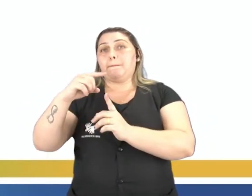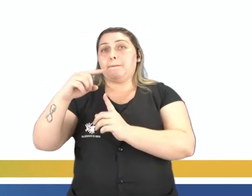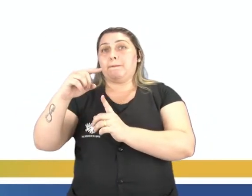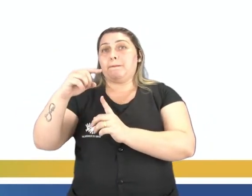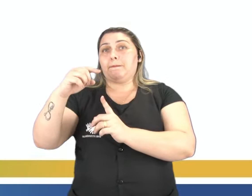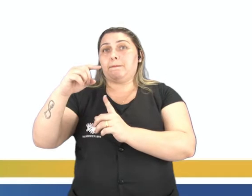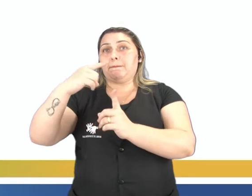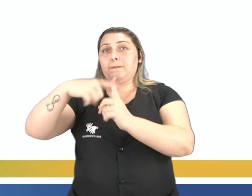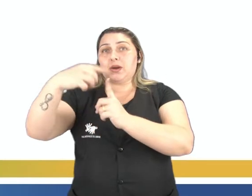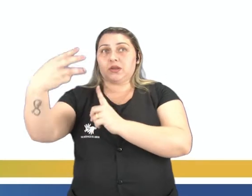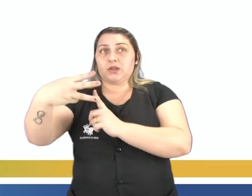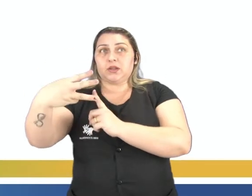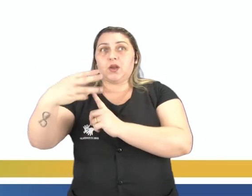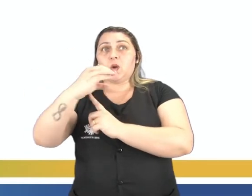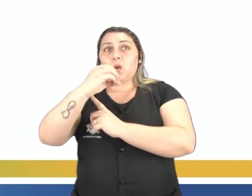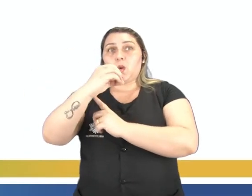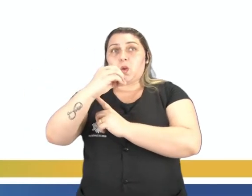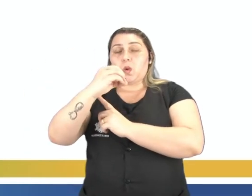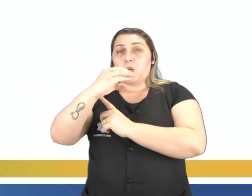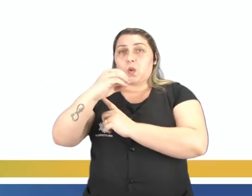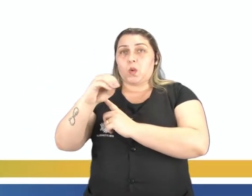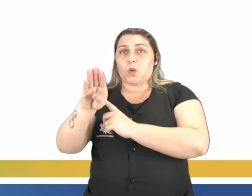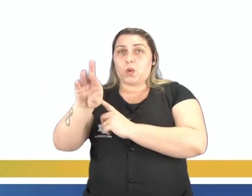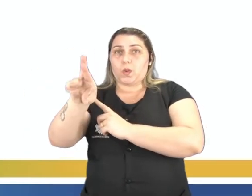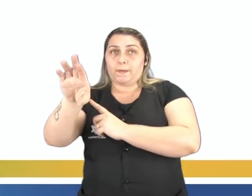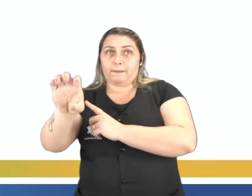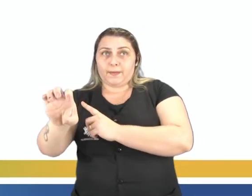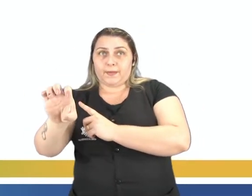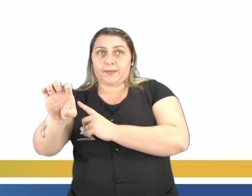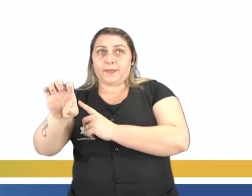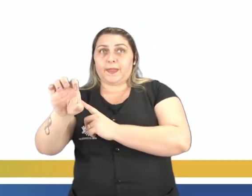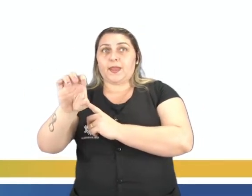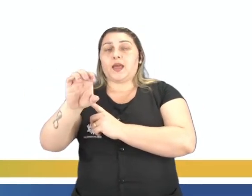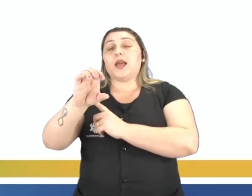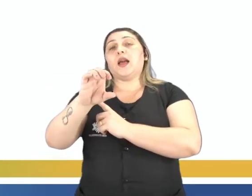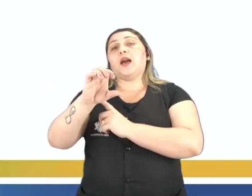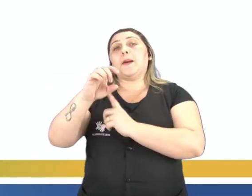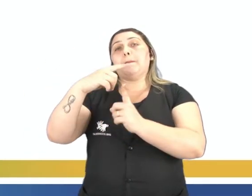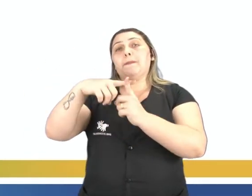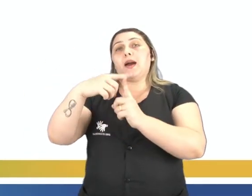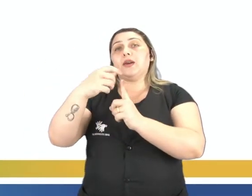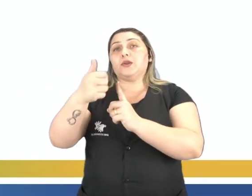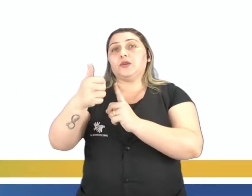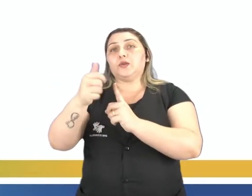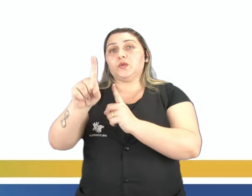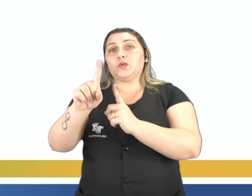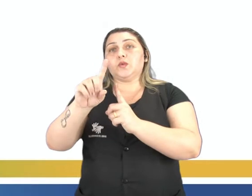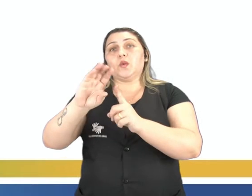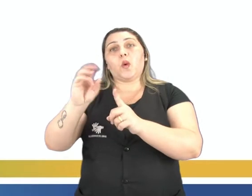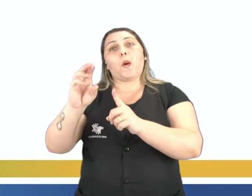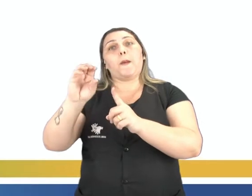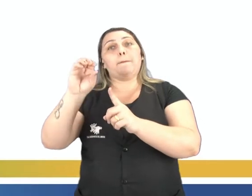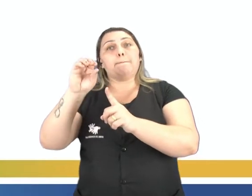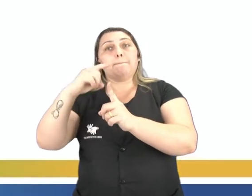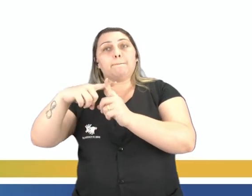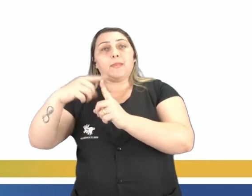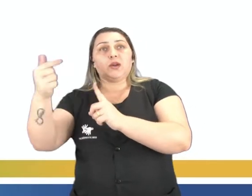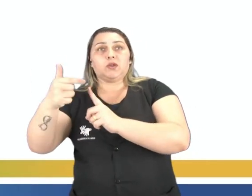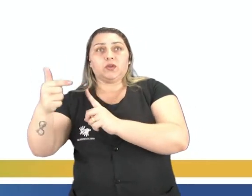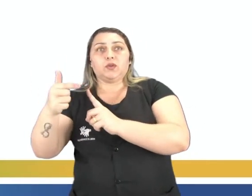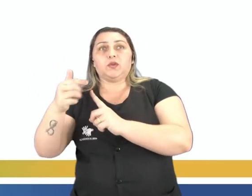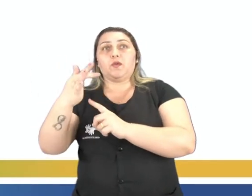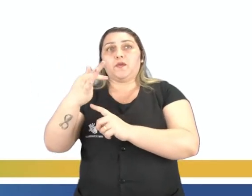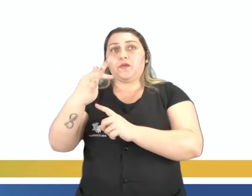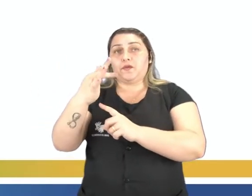3. Nós temos o cobre, que pode apresentar NOx mais 1 ou mais 2, o ferro, NOx